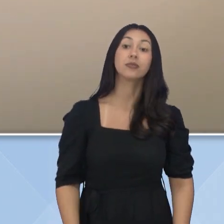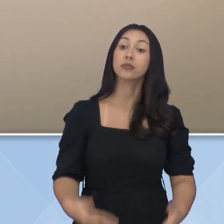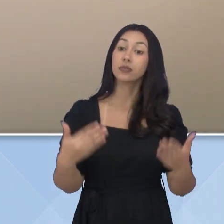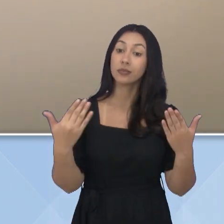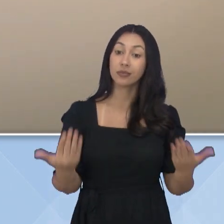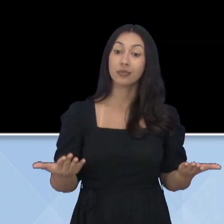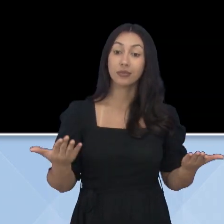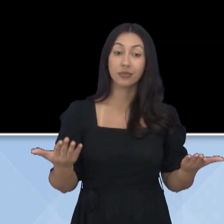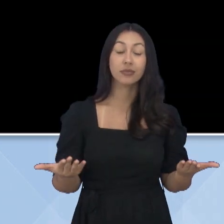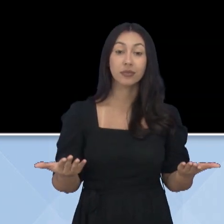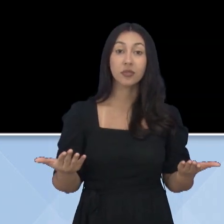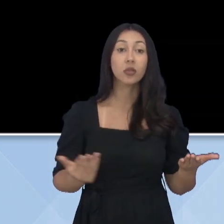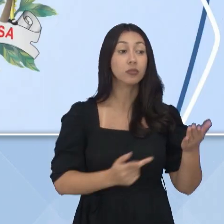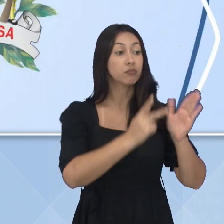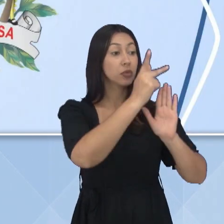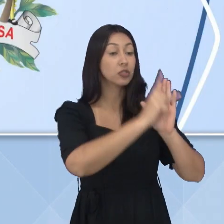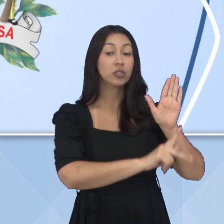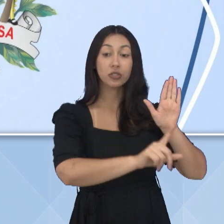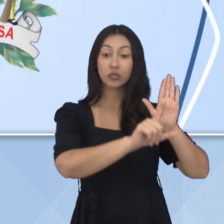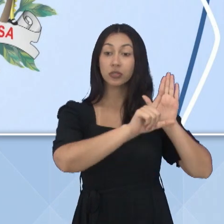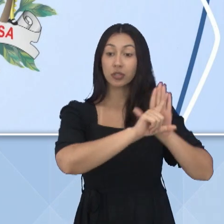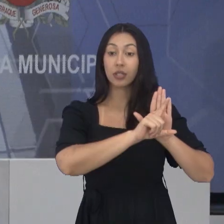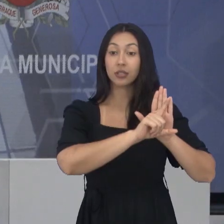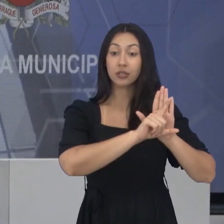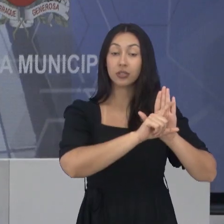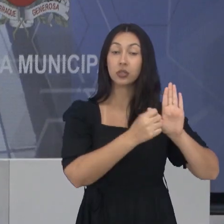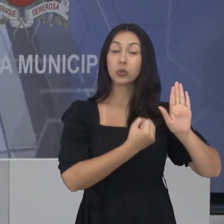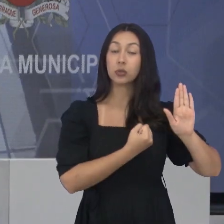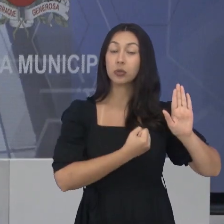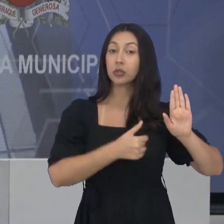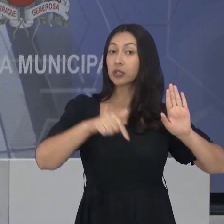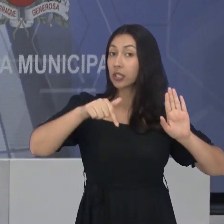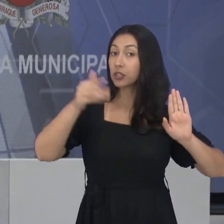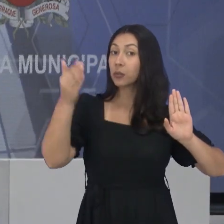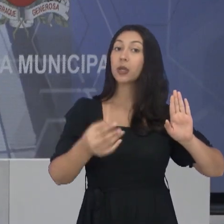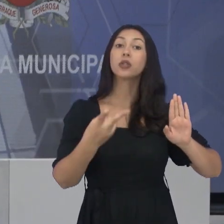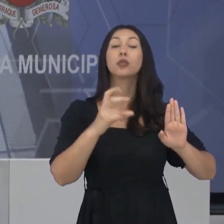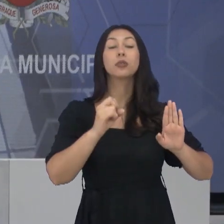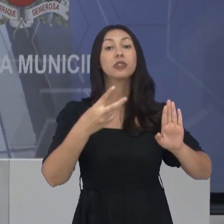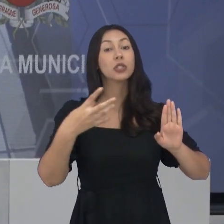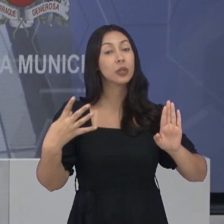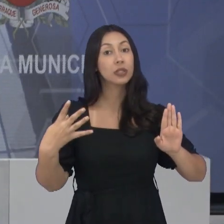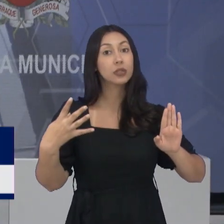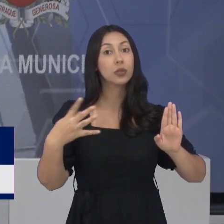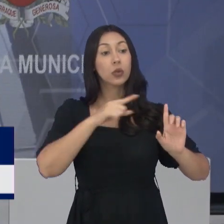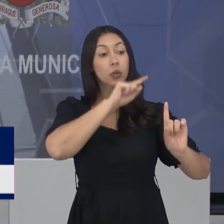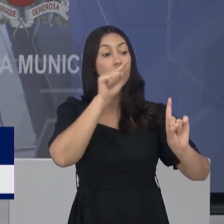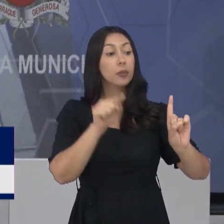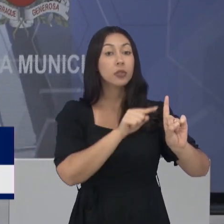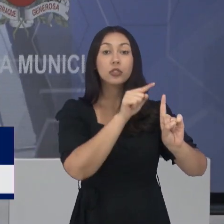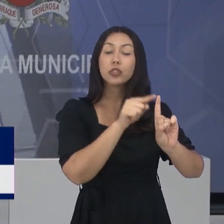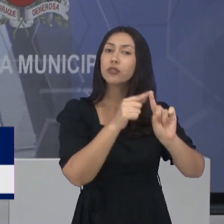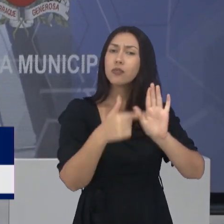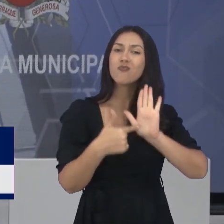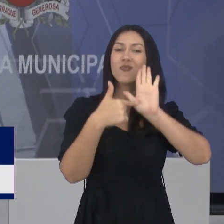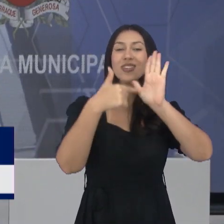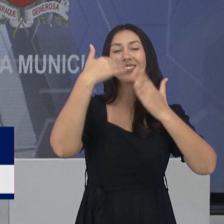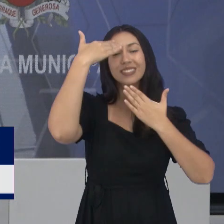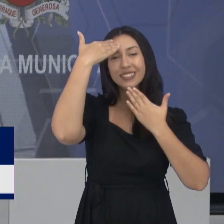Portanto, o projeto de lei número 7/2024 visa expressar a